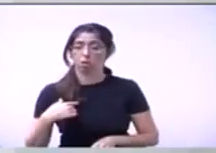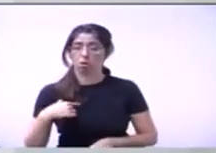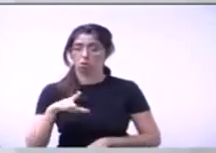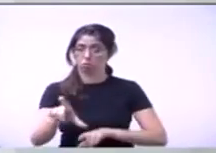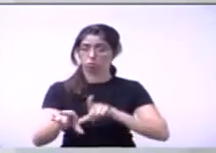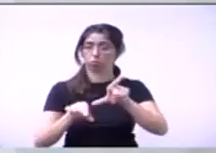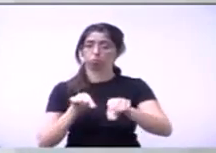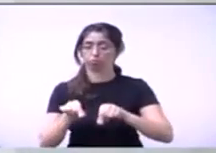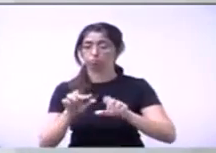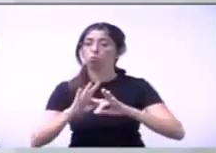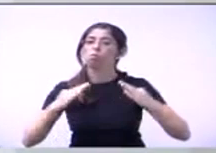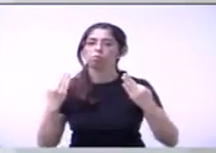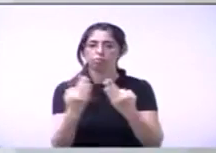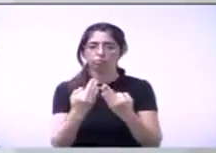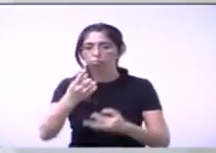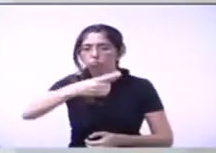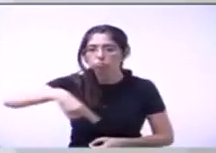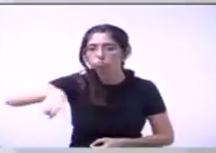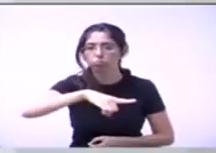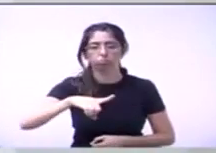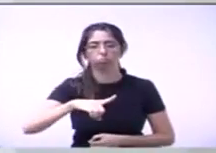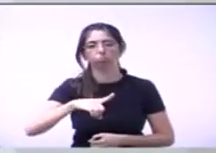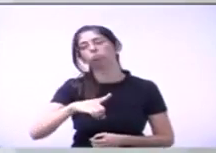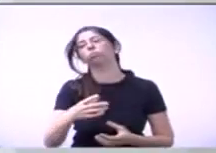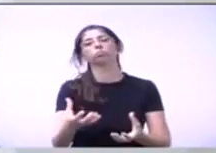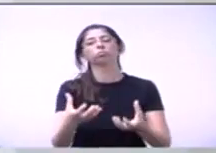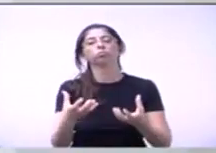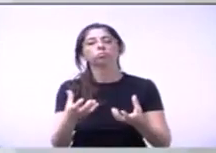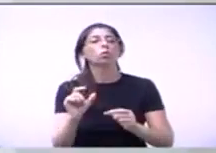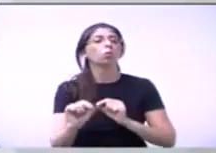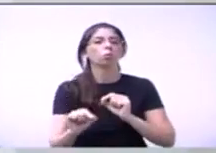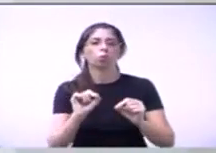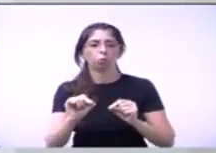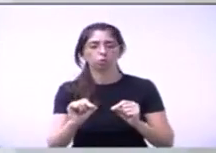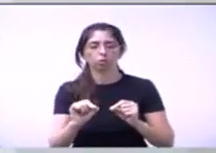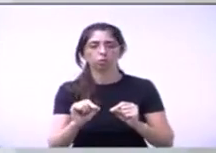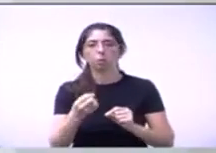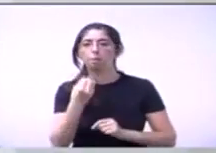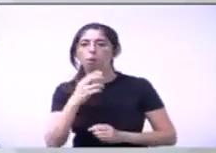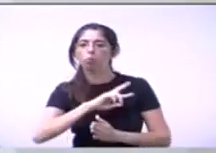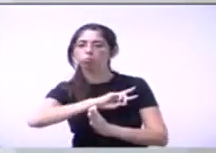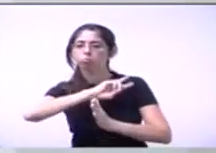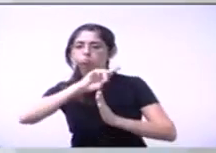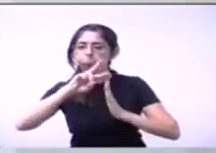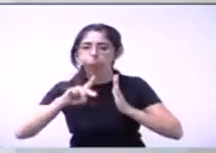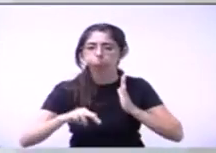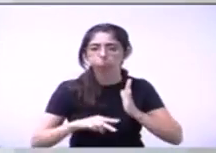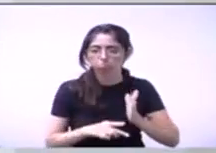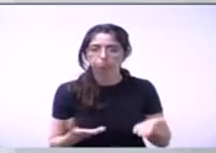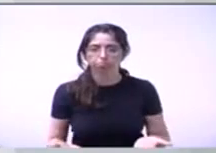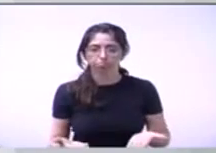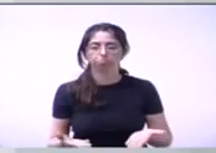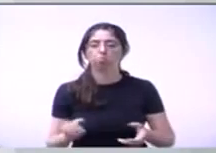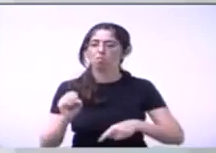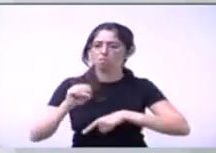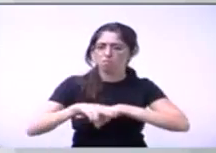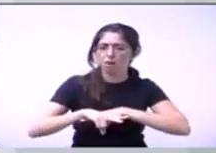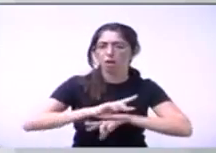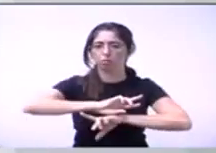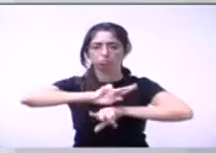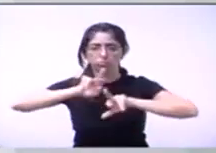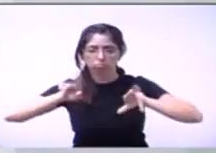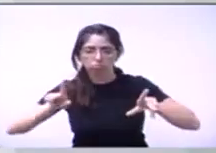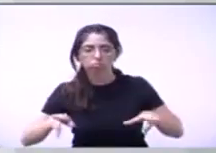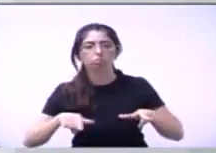mais famílias serão beneficiadas, unidos em prol de um objetivo só, com ideias e ações para gerar